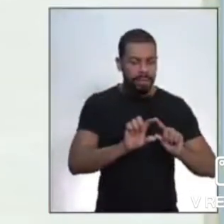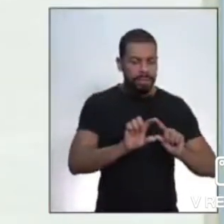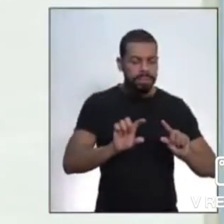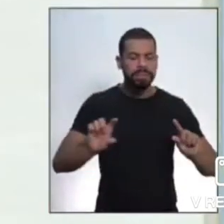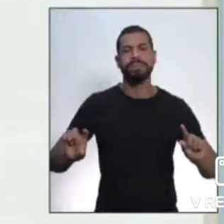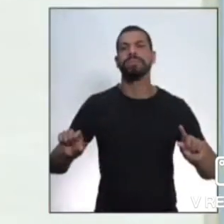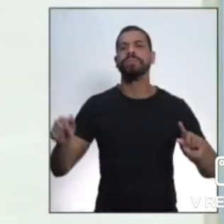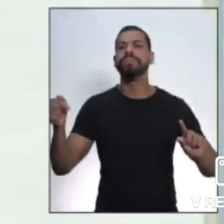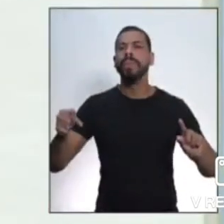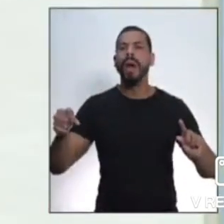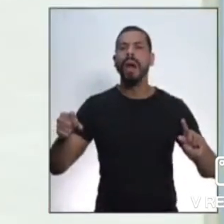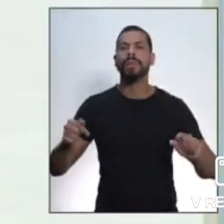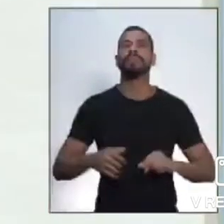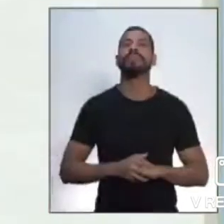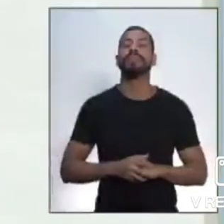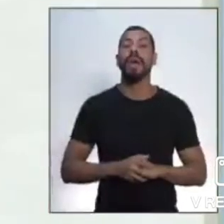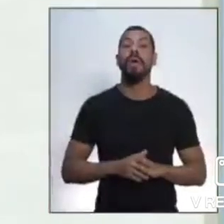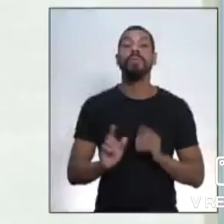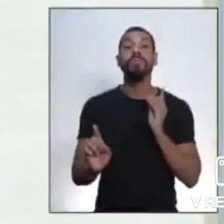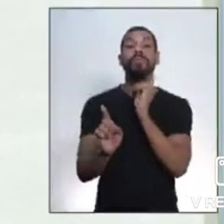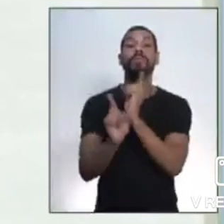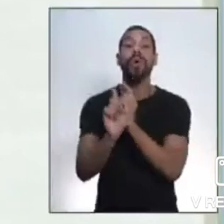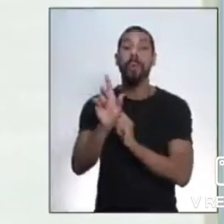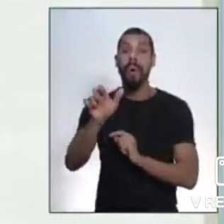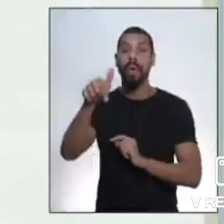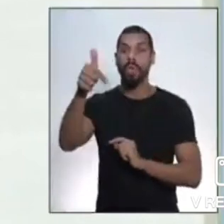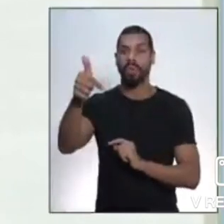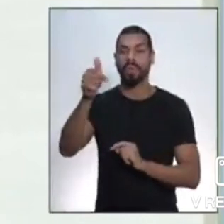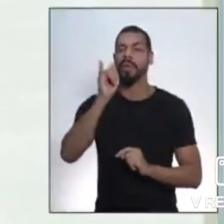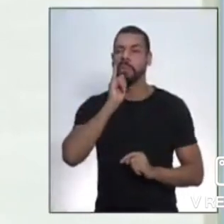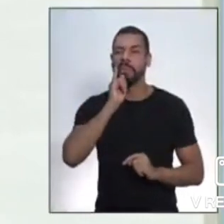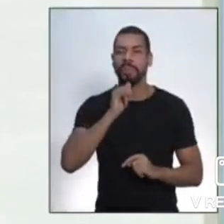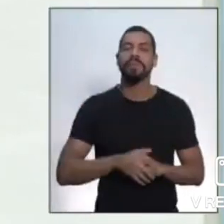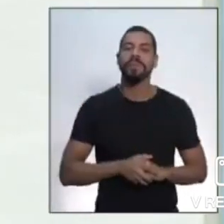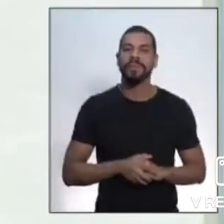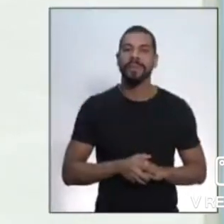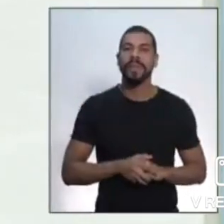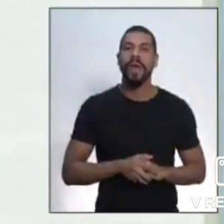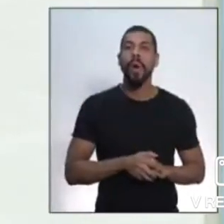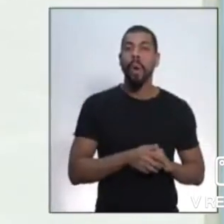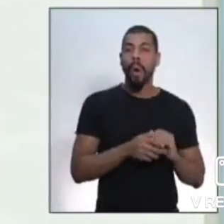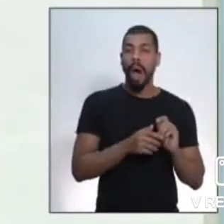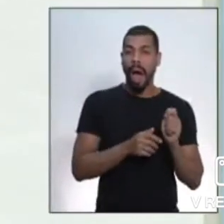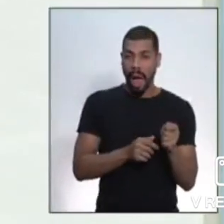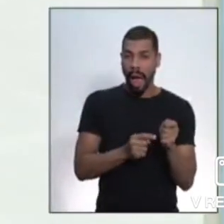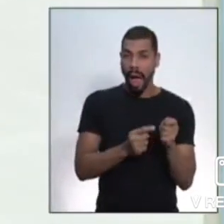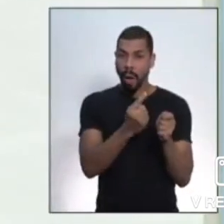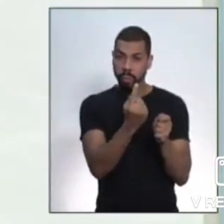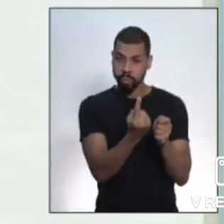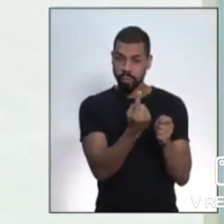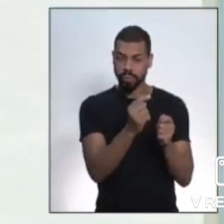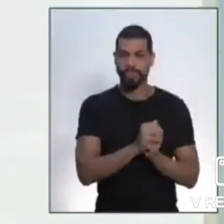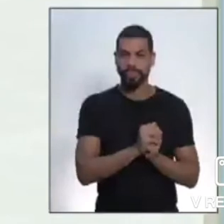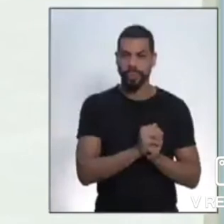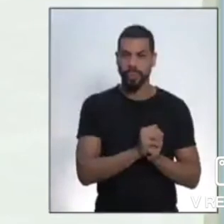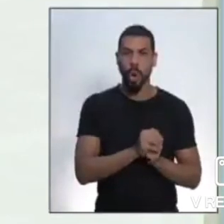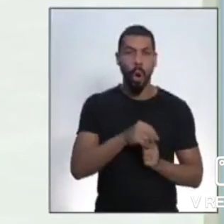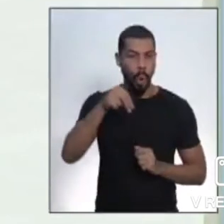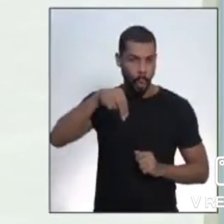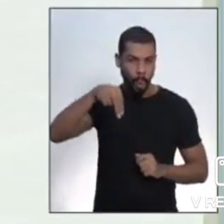no termo geral, eu vou encontrar uma nova. Então, eu tenho o seguinte. A1. No lugar do N, se